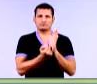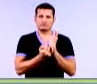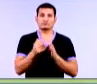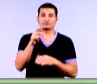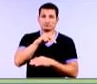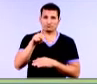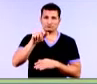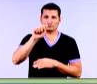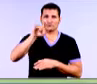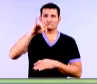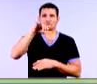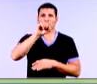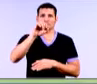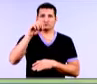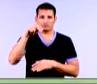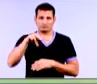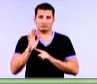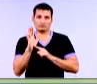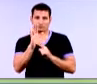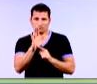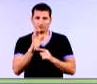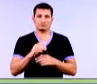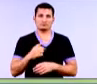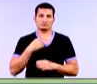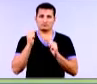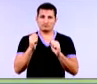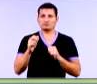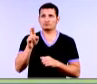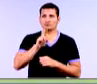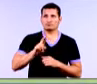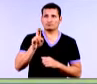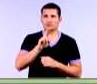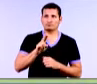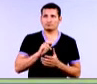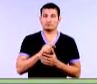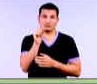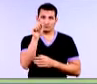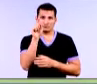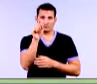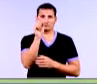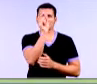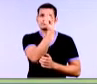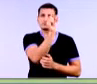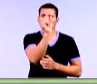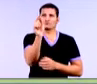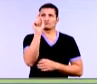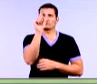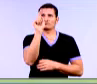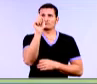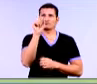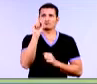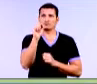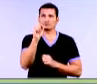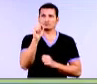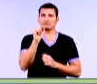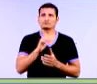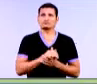Alisson demonstrou que eu posso utilizar tanto este botão que está aqui na tela, que ele tem